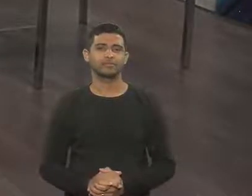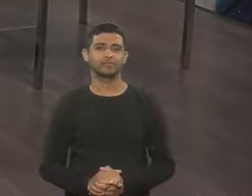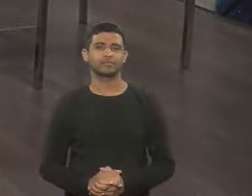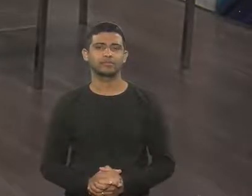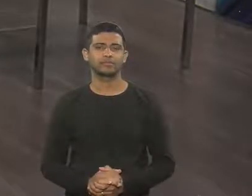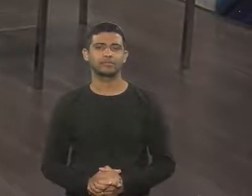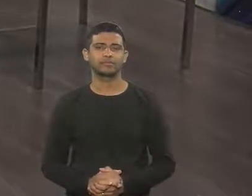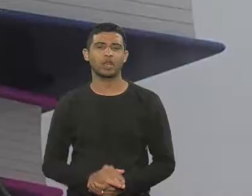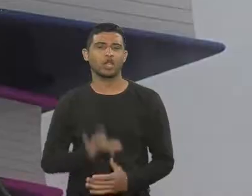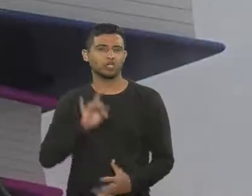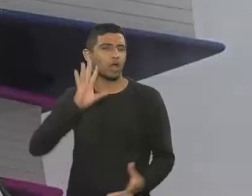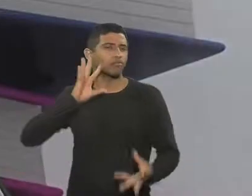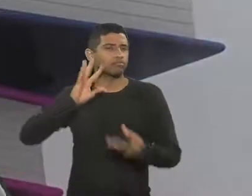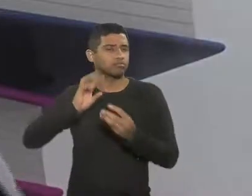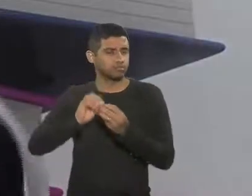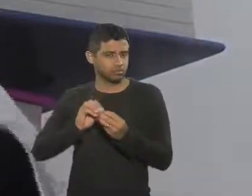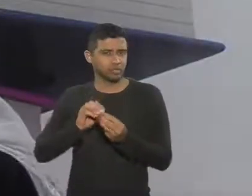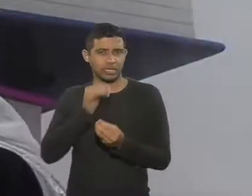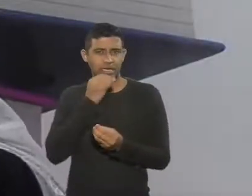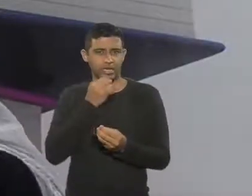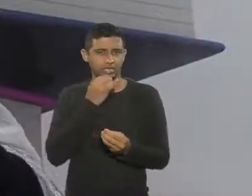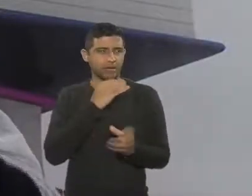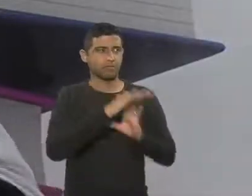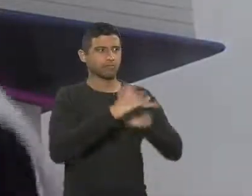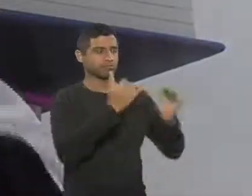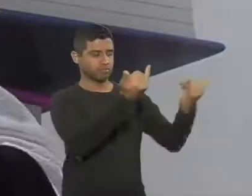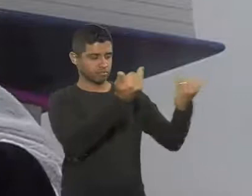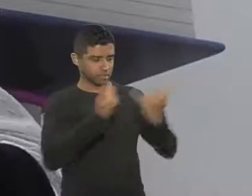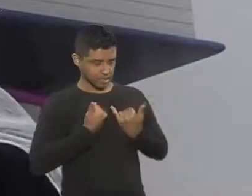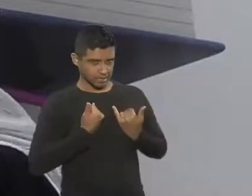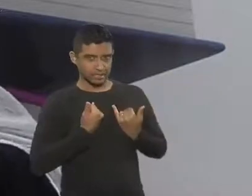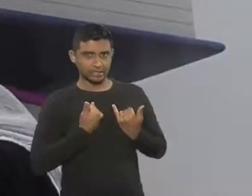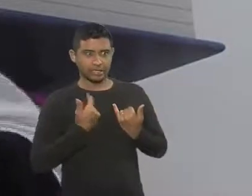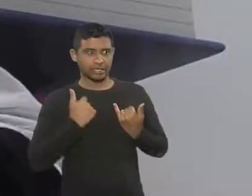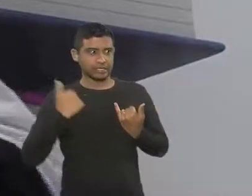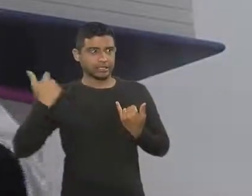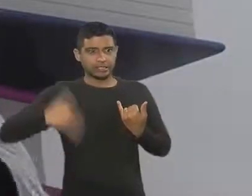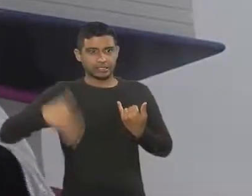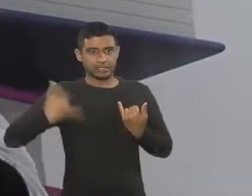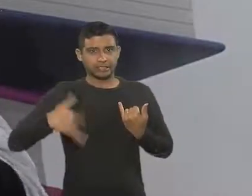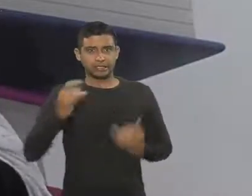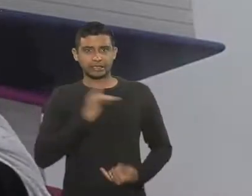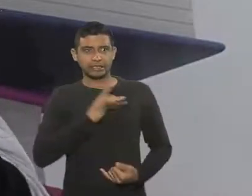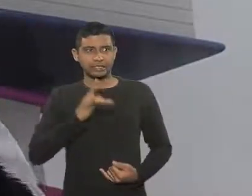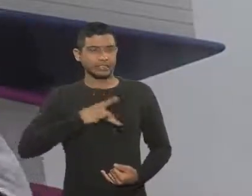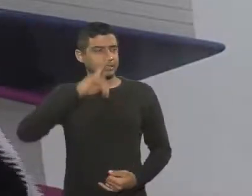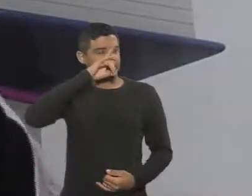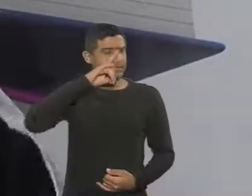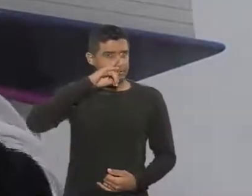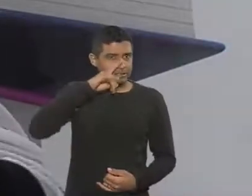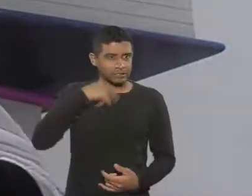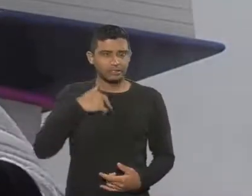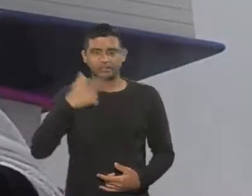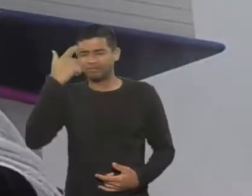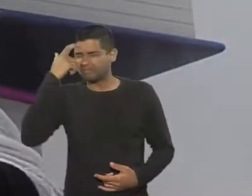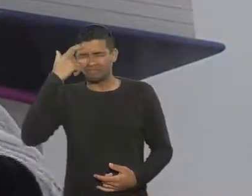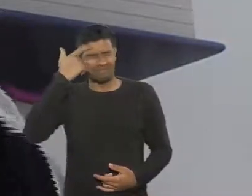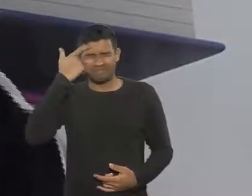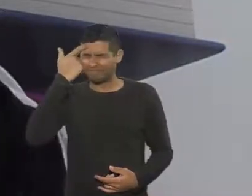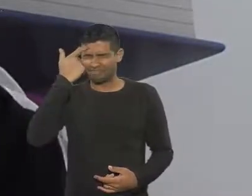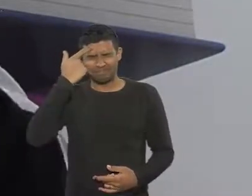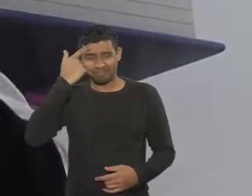só para completar, eu recebo alguma coisa que me ameaça profundamente como ser, ameaça meu sistema de